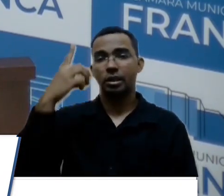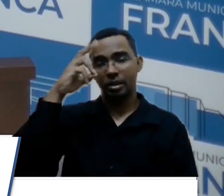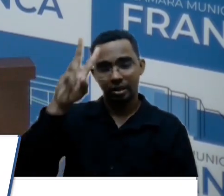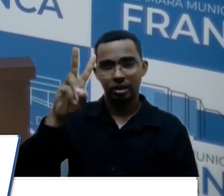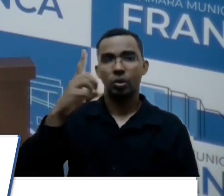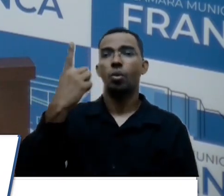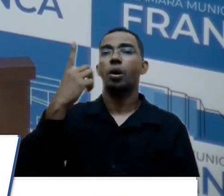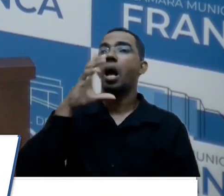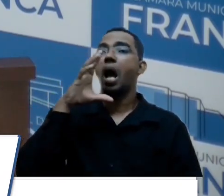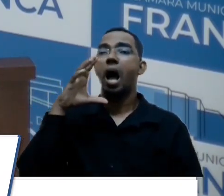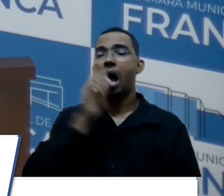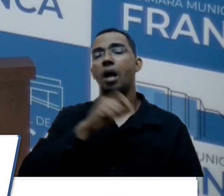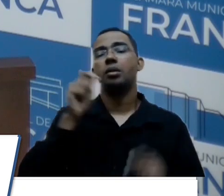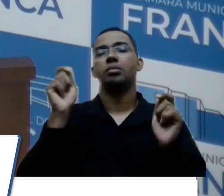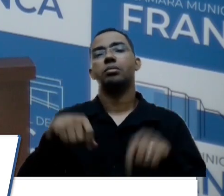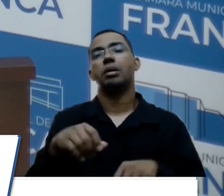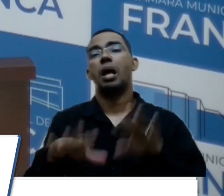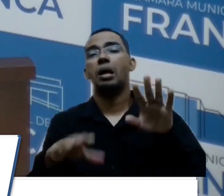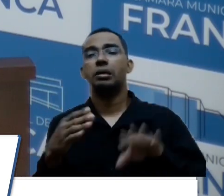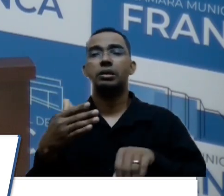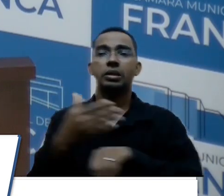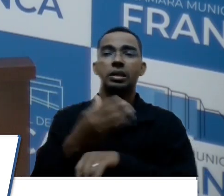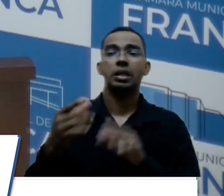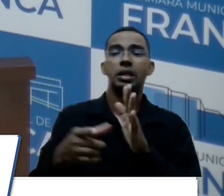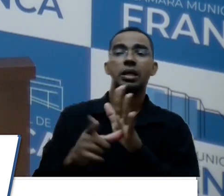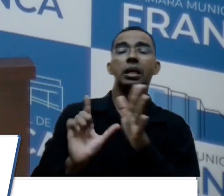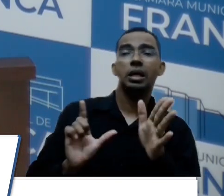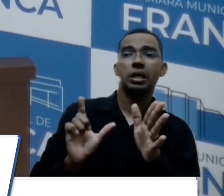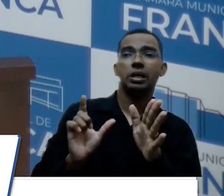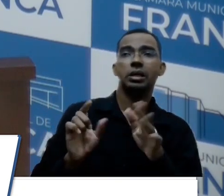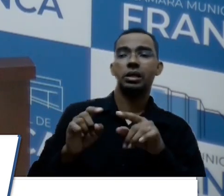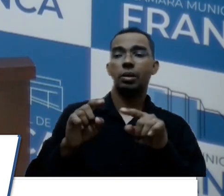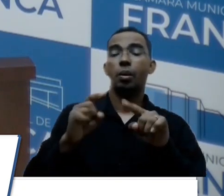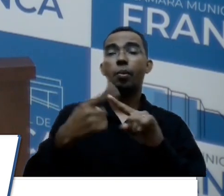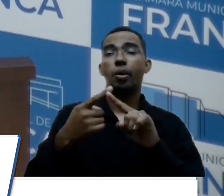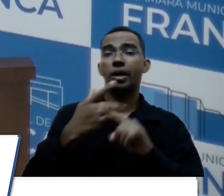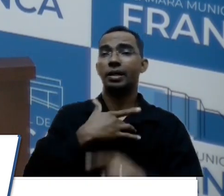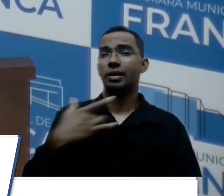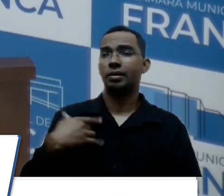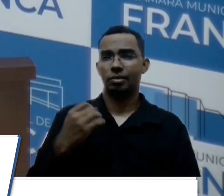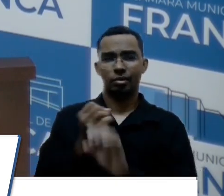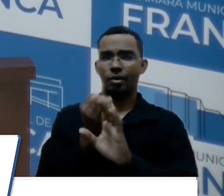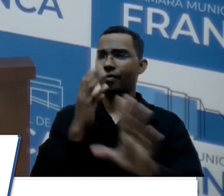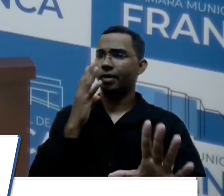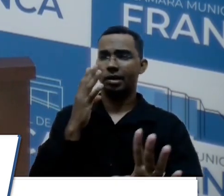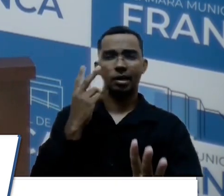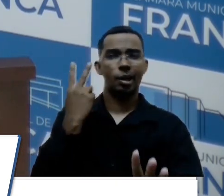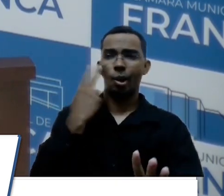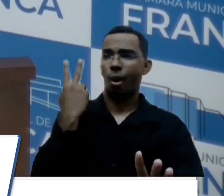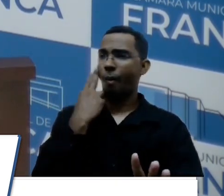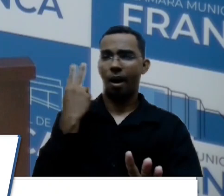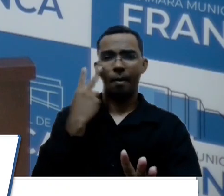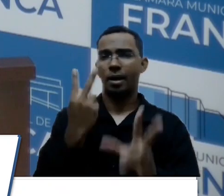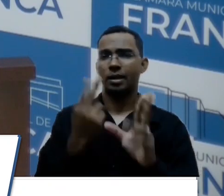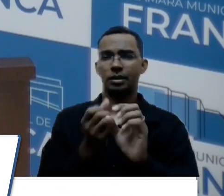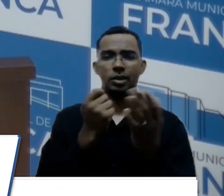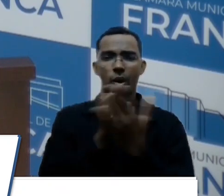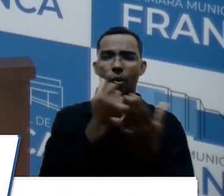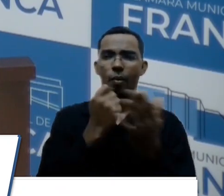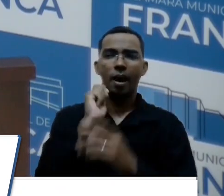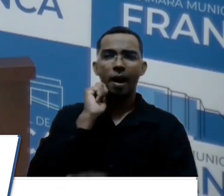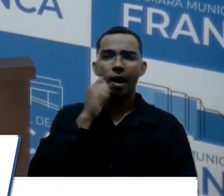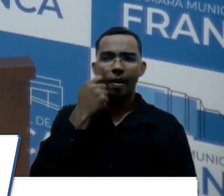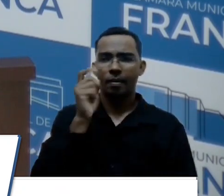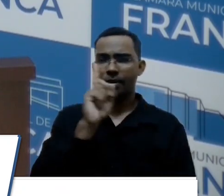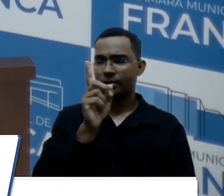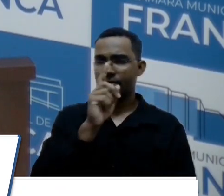mais rapidamente e, às vezes, entrou antes. Porque na saúde não é uma fila comum, como se for comprar pão. Né? Ou